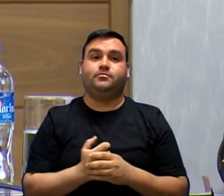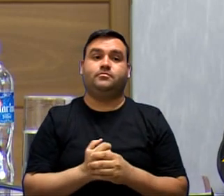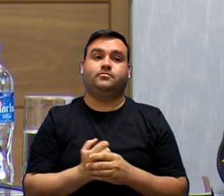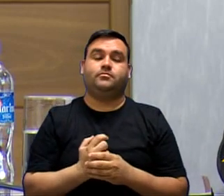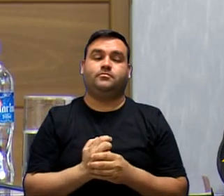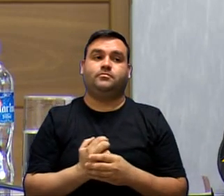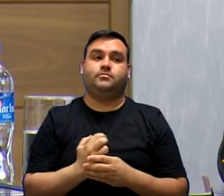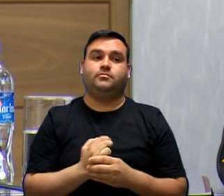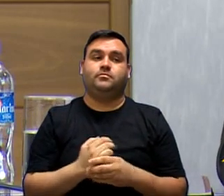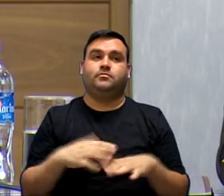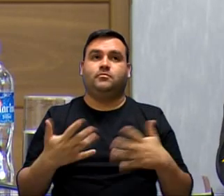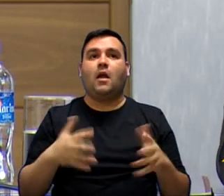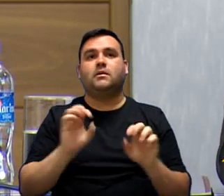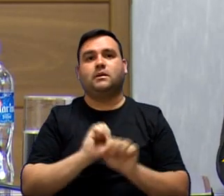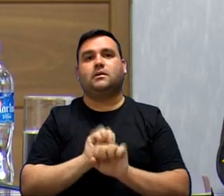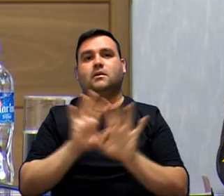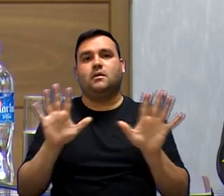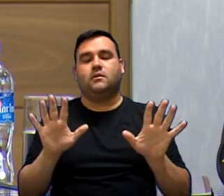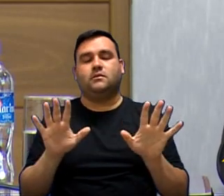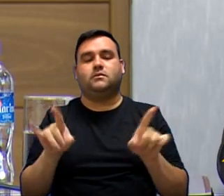vereadora,